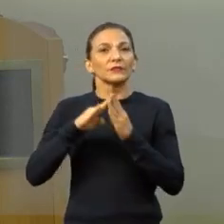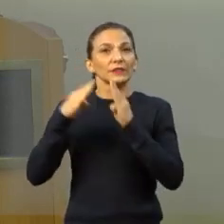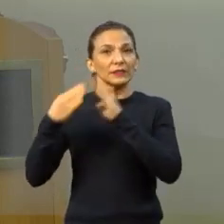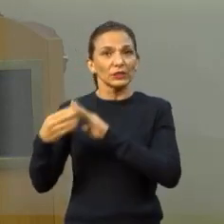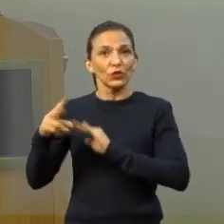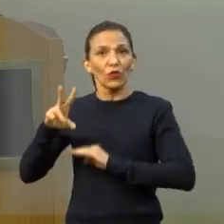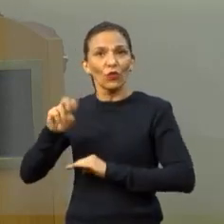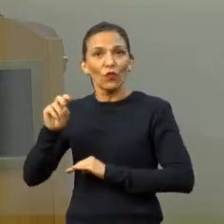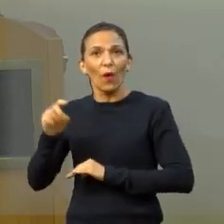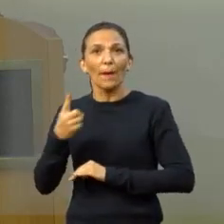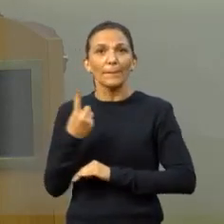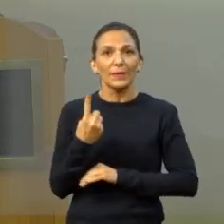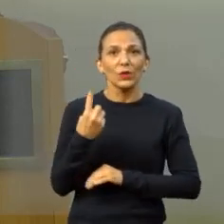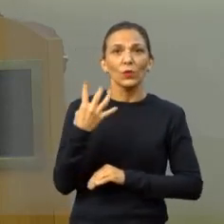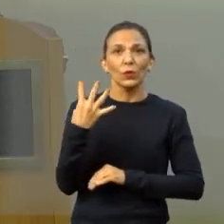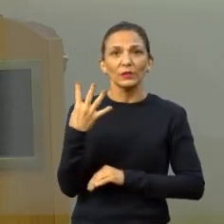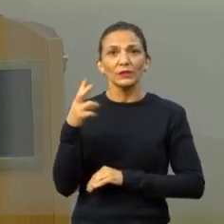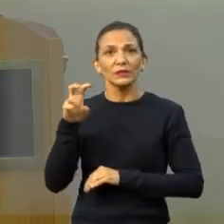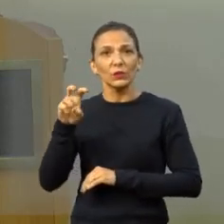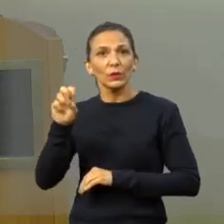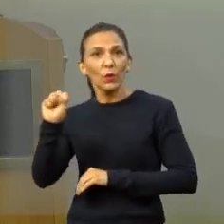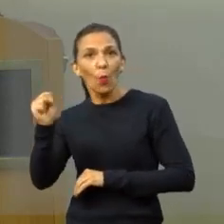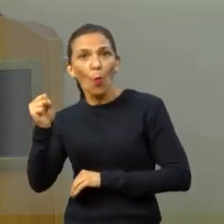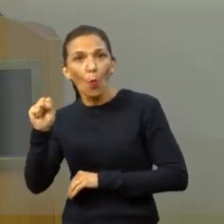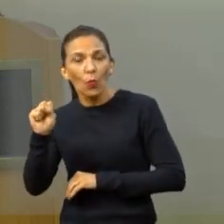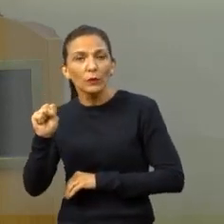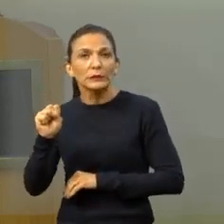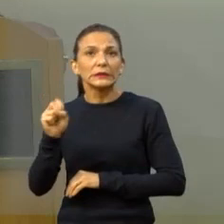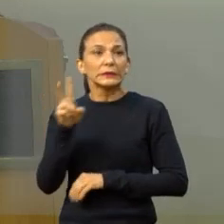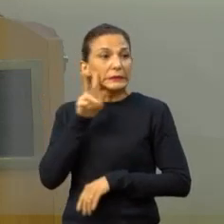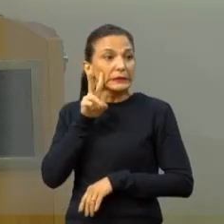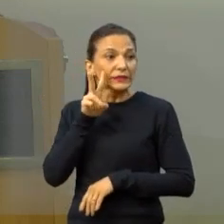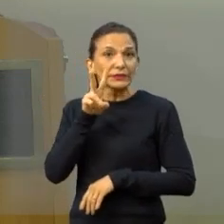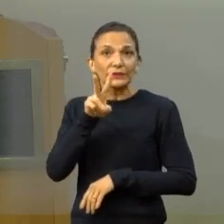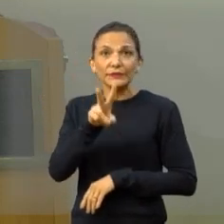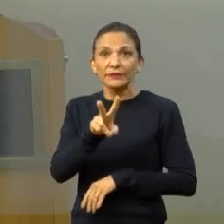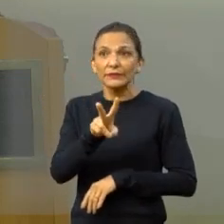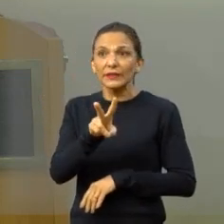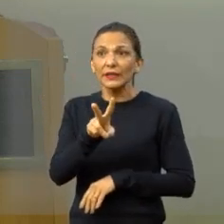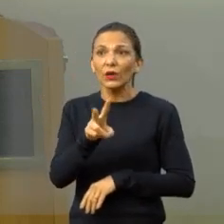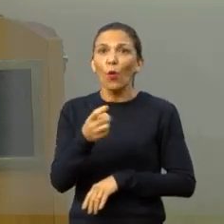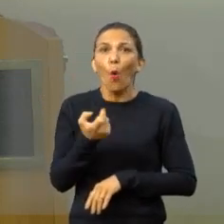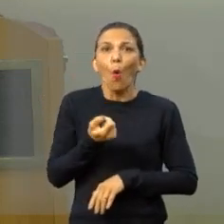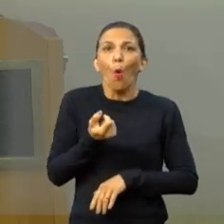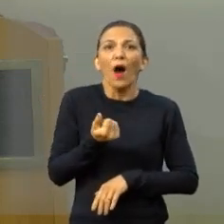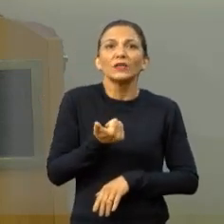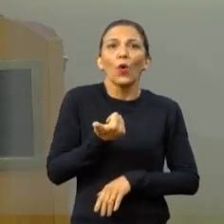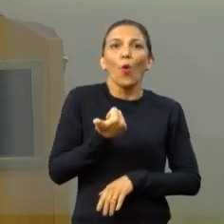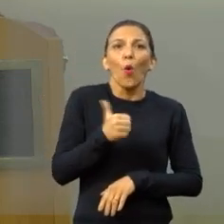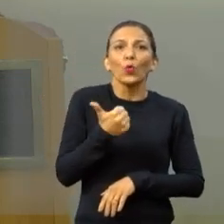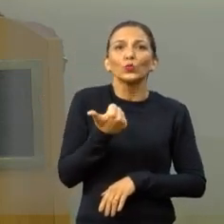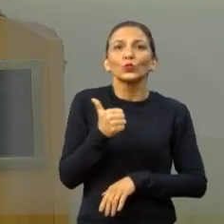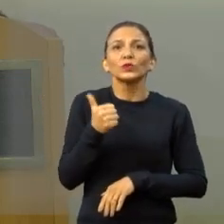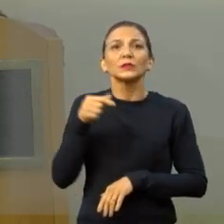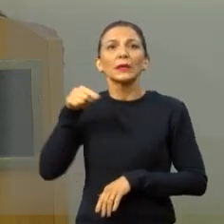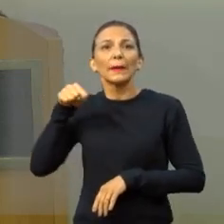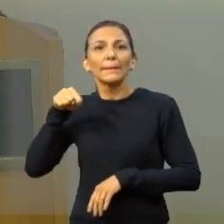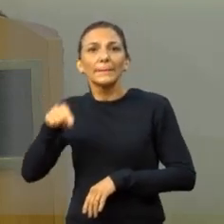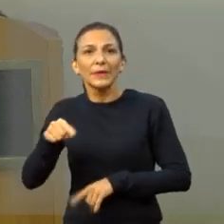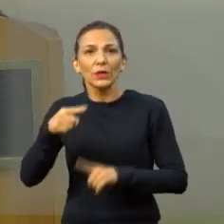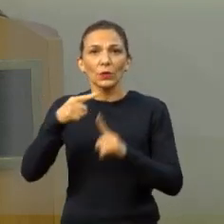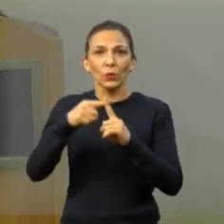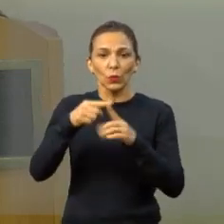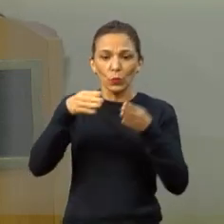avó 1458 aí eu te dar uma olhadinha rapaz tem quase 11 mil túmulos